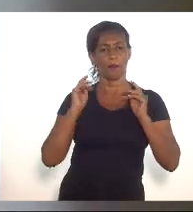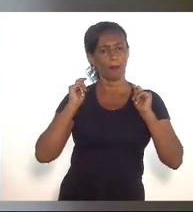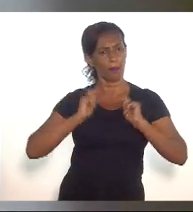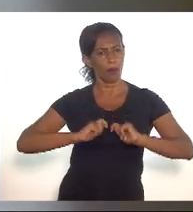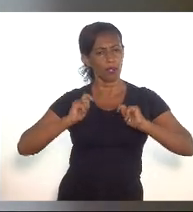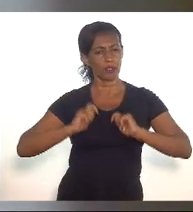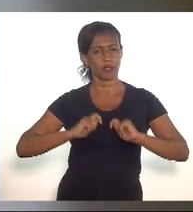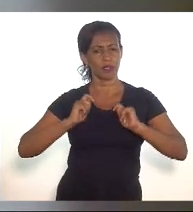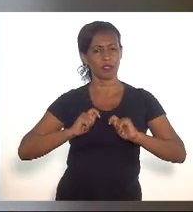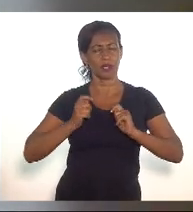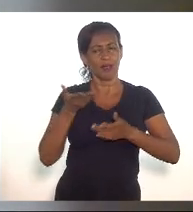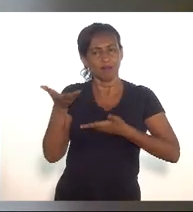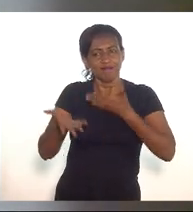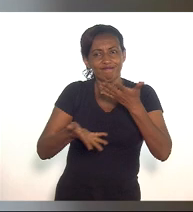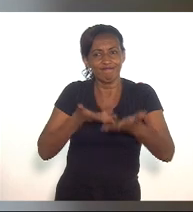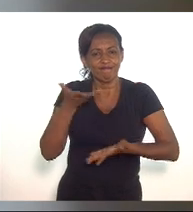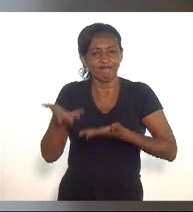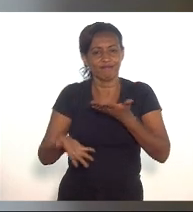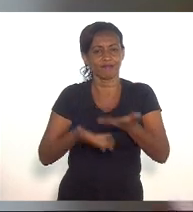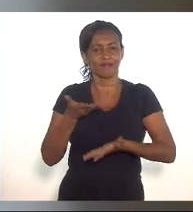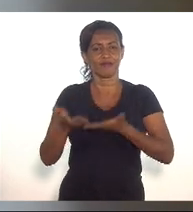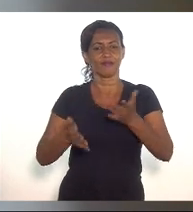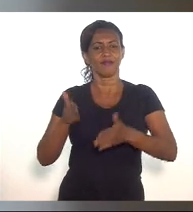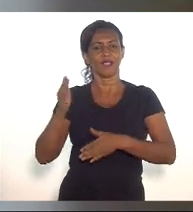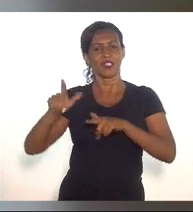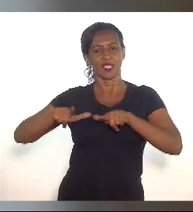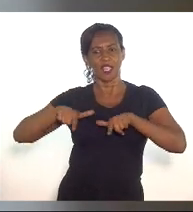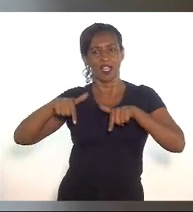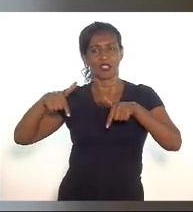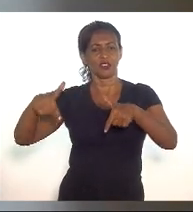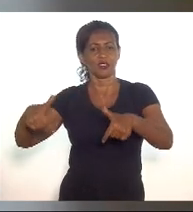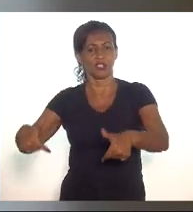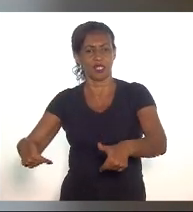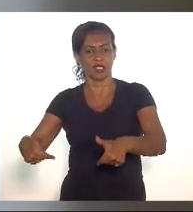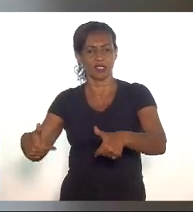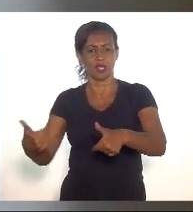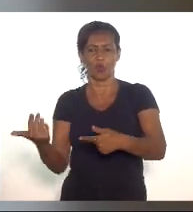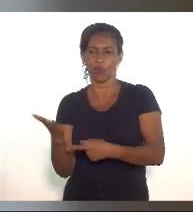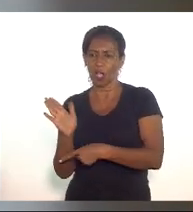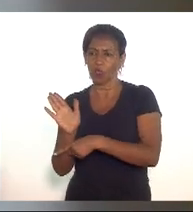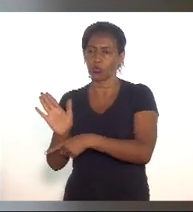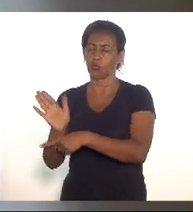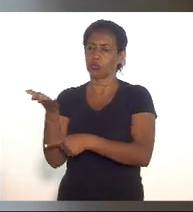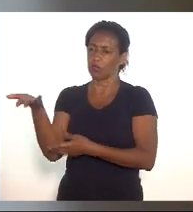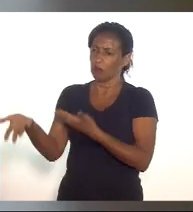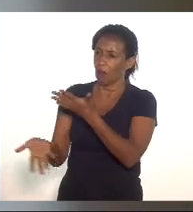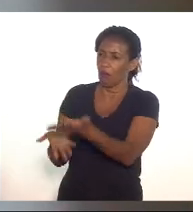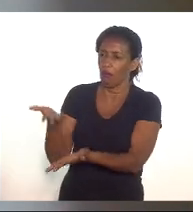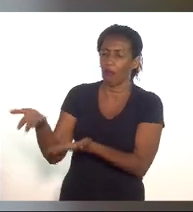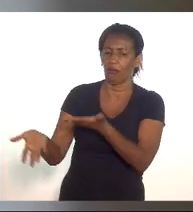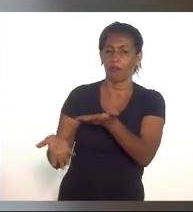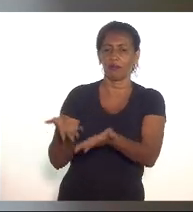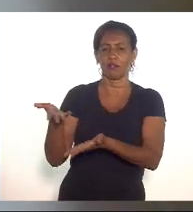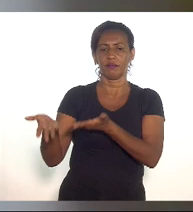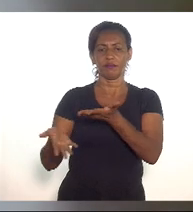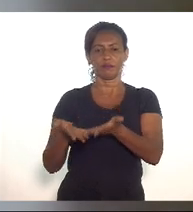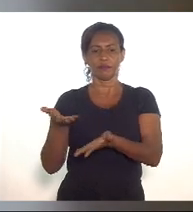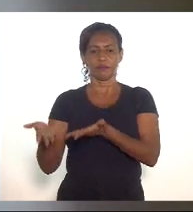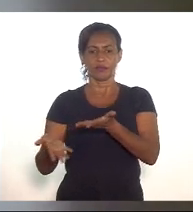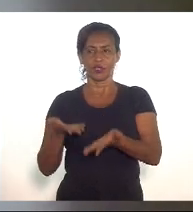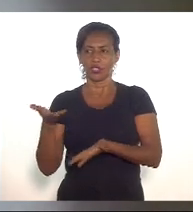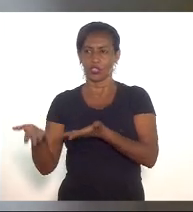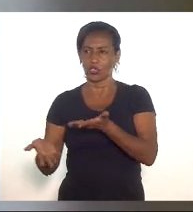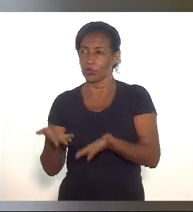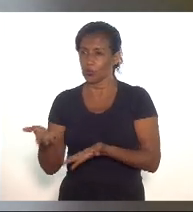perspectiva participativa, que haja processos que induzam, que promovam, que